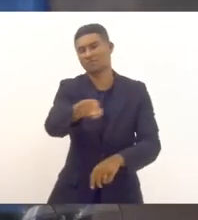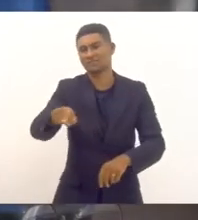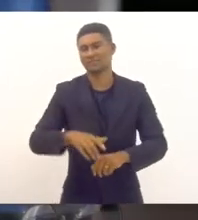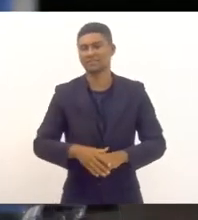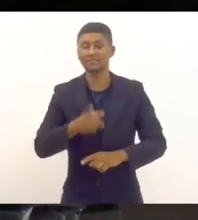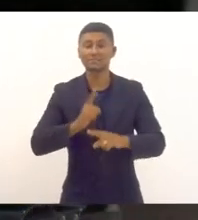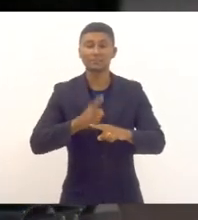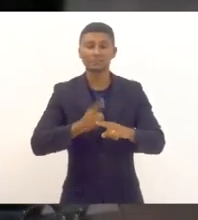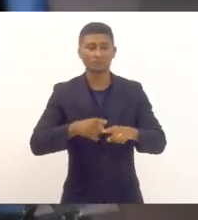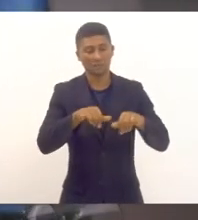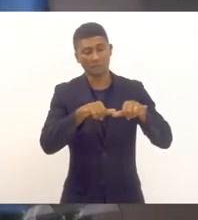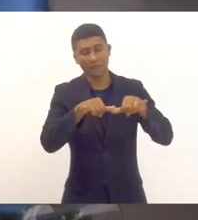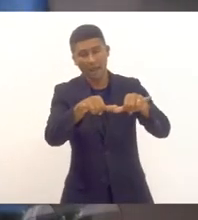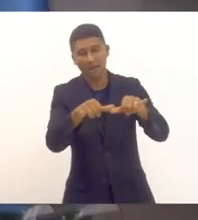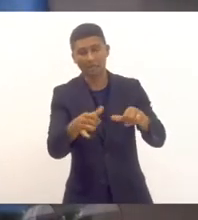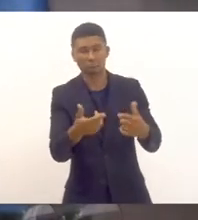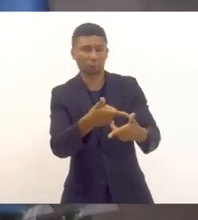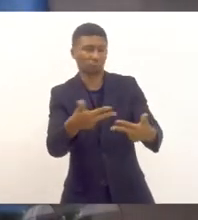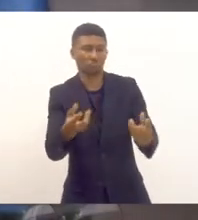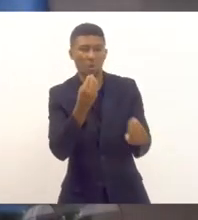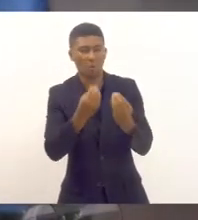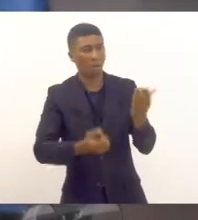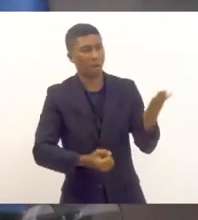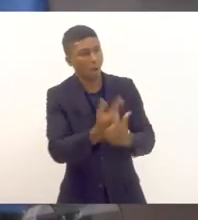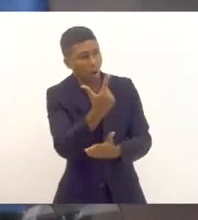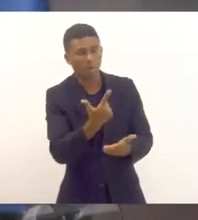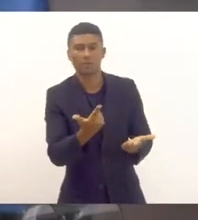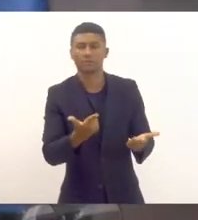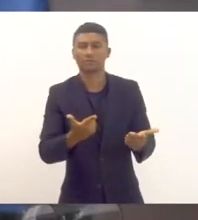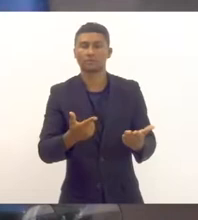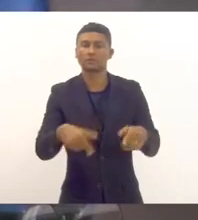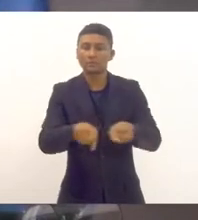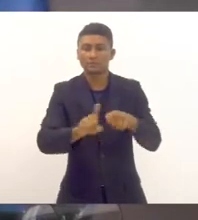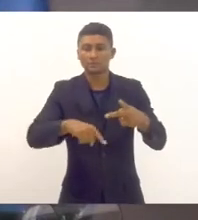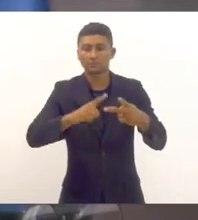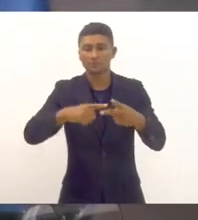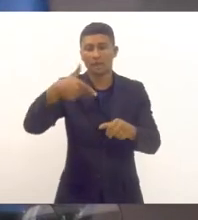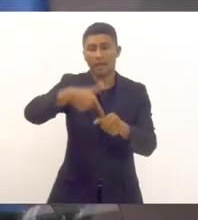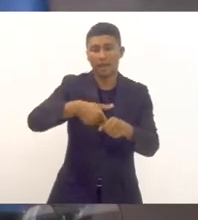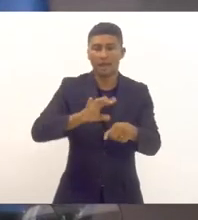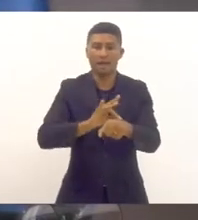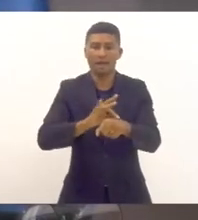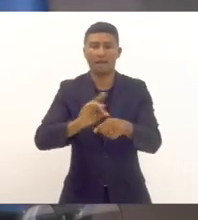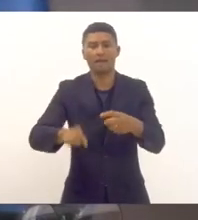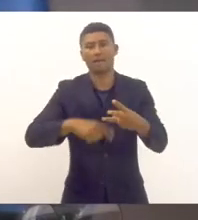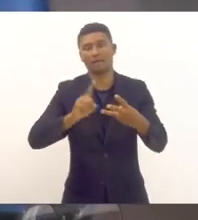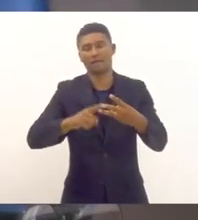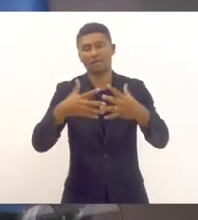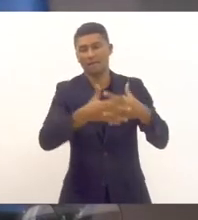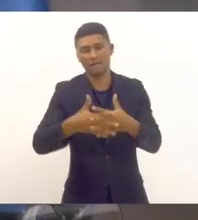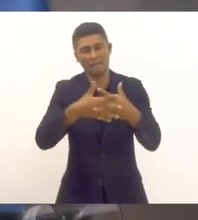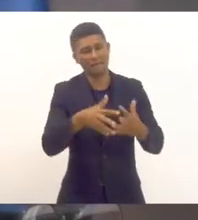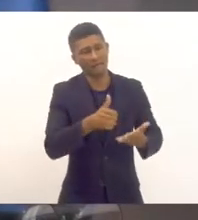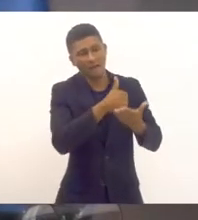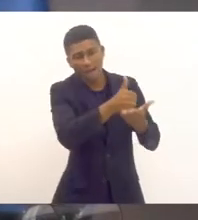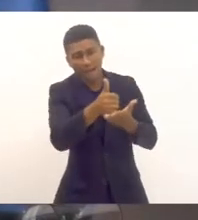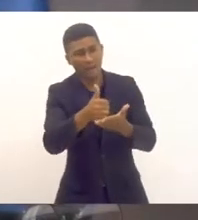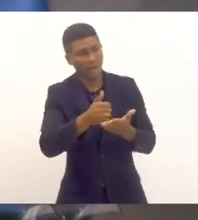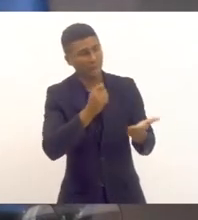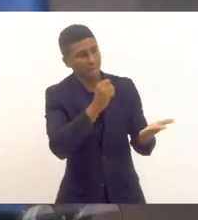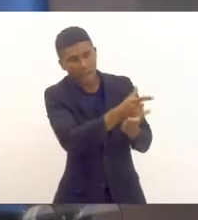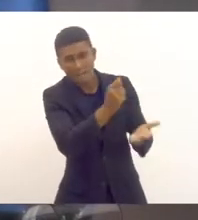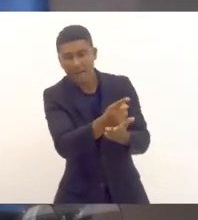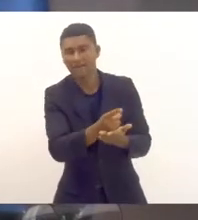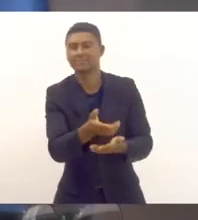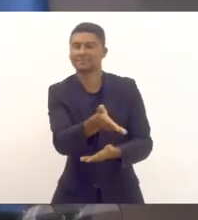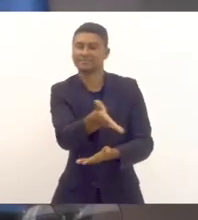no supermercado, no combustível, né, no frete, que acaba se tornando mais caro. Esse é o objetivo final